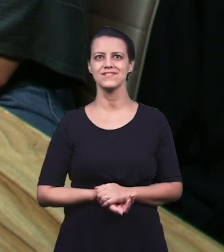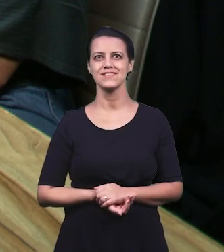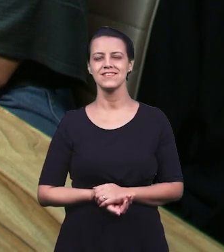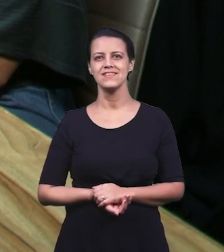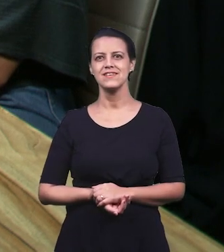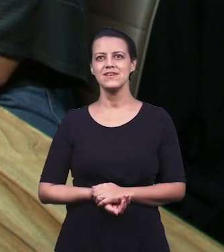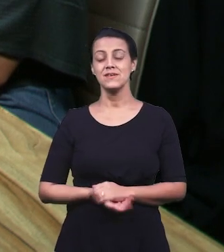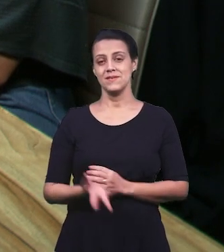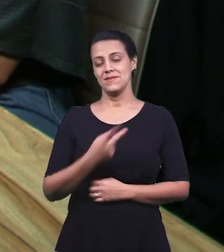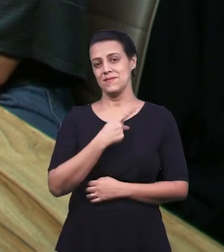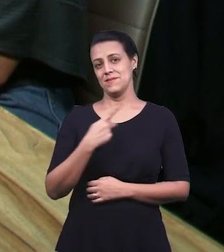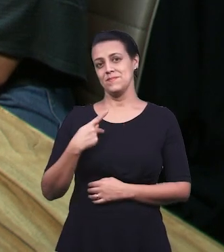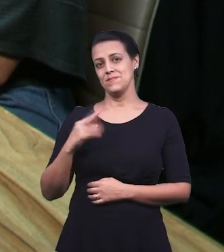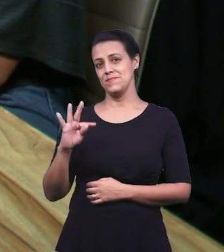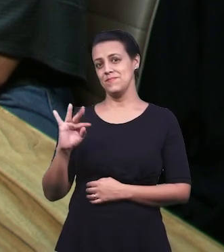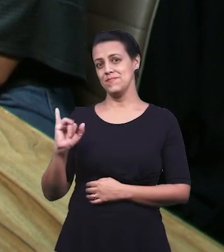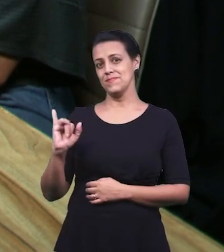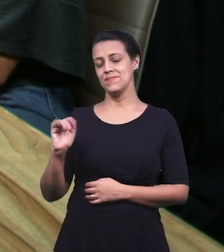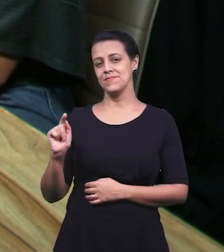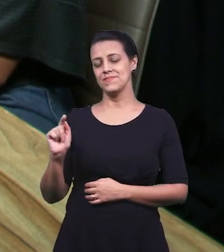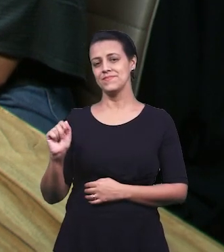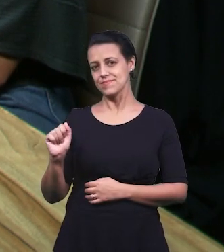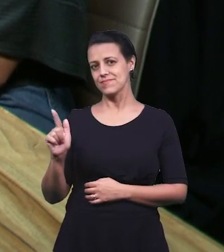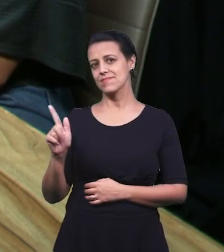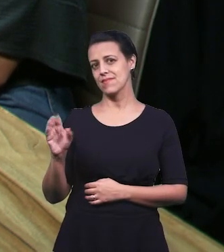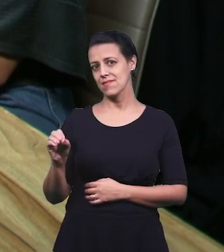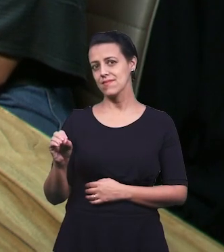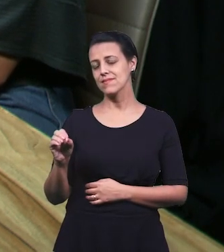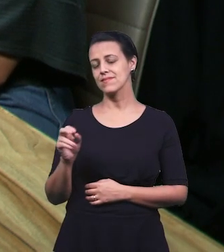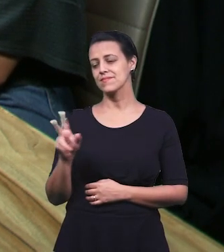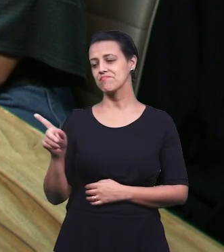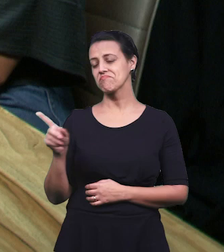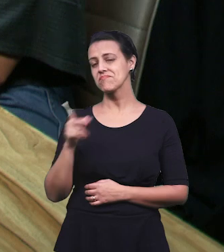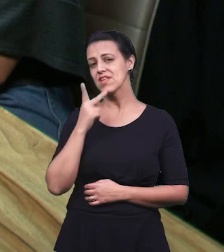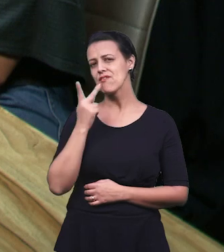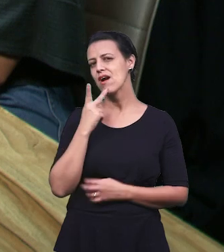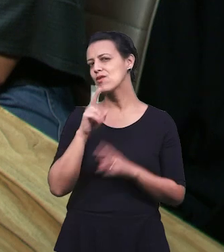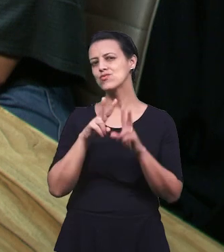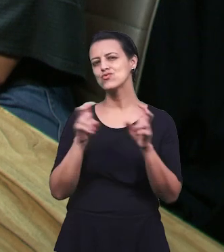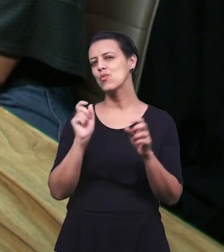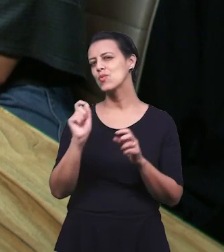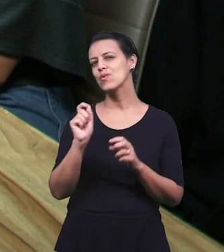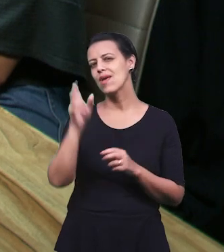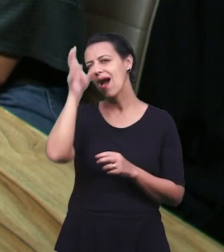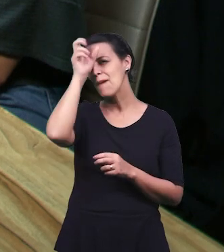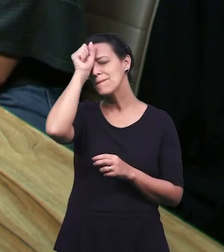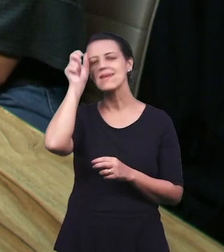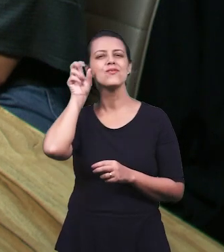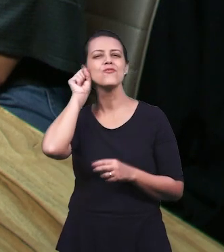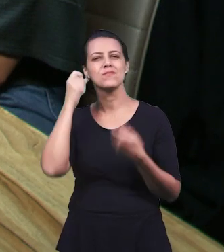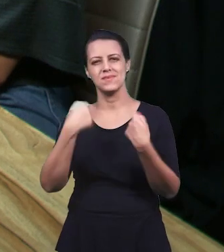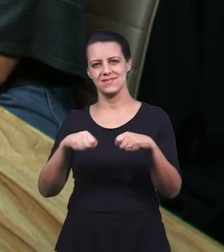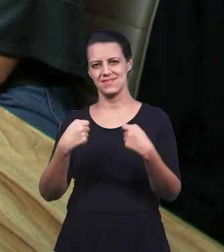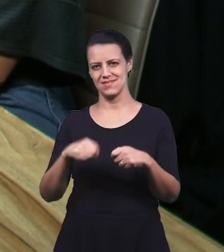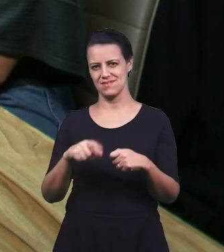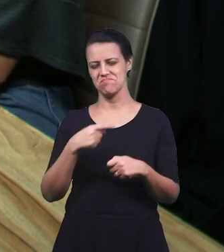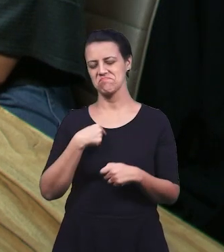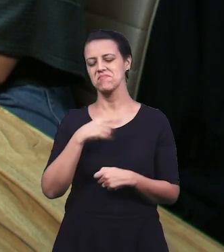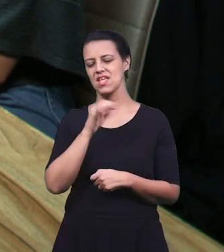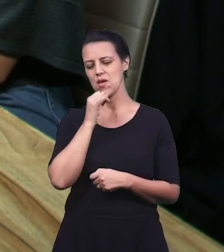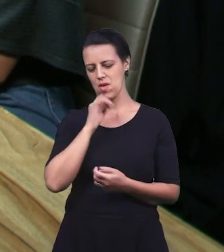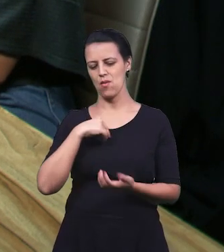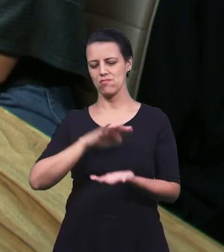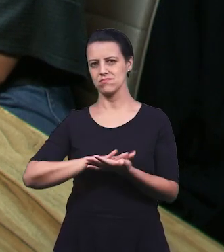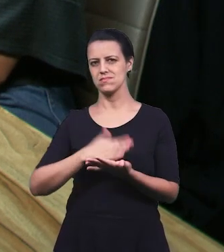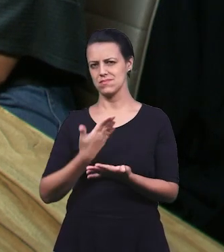Antes do pastor Tiago entrar, a Raquel falou sobre o aprender a ouvir. E eu vejo muito na tradução, eu como